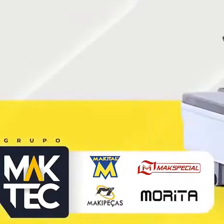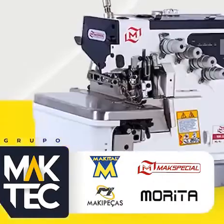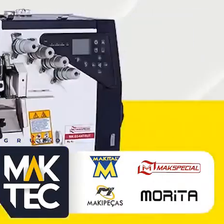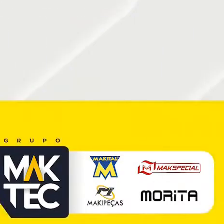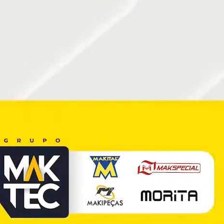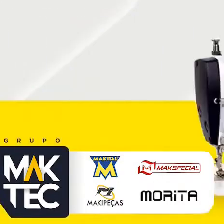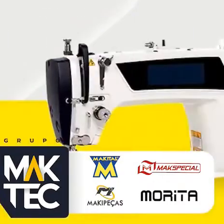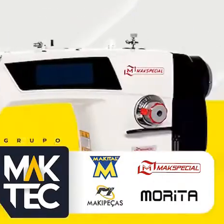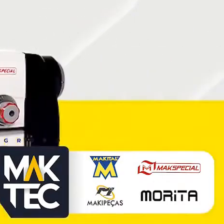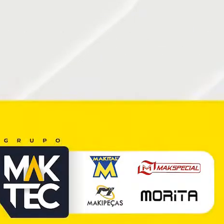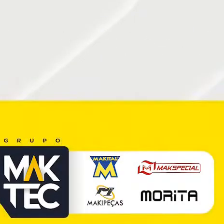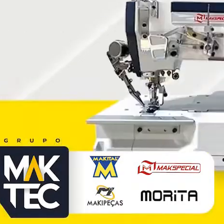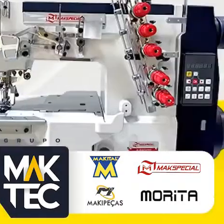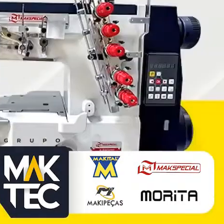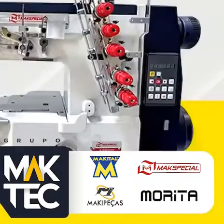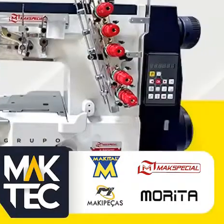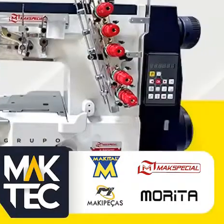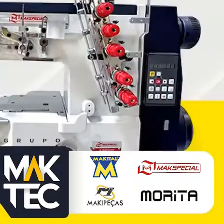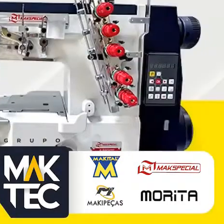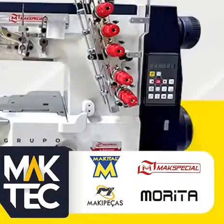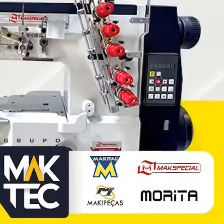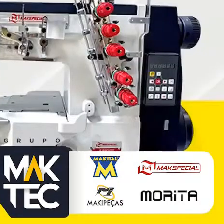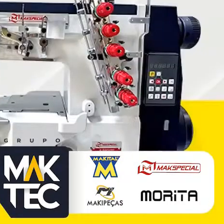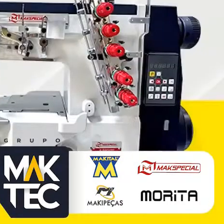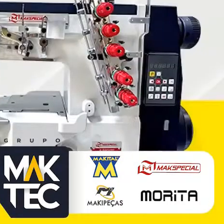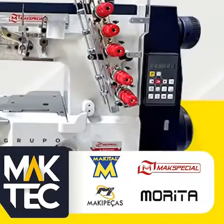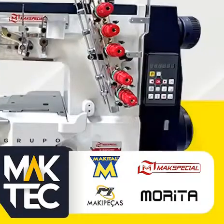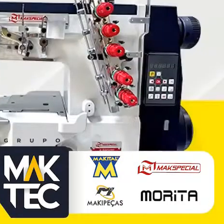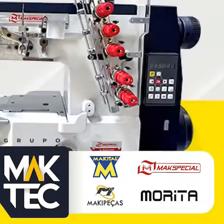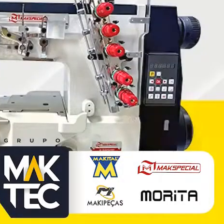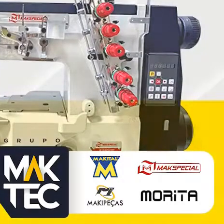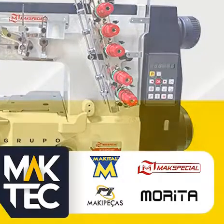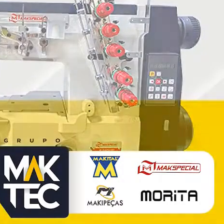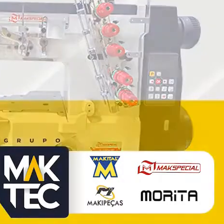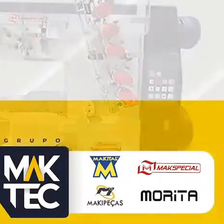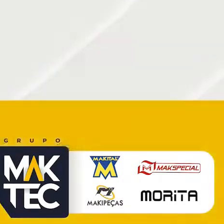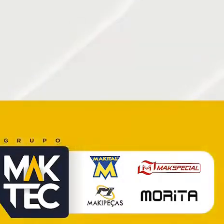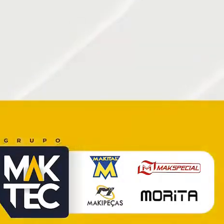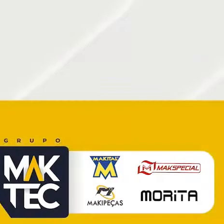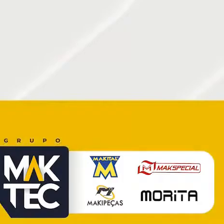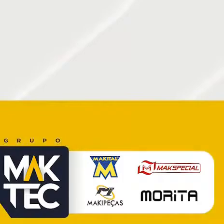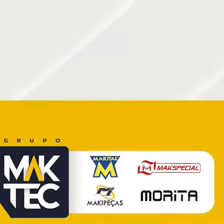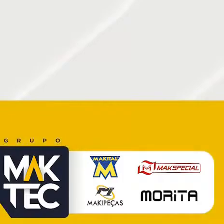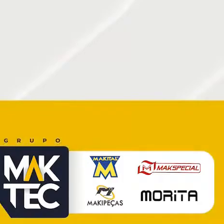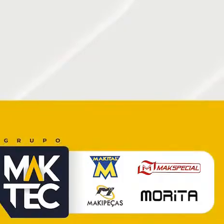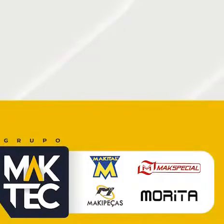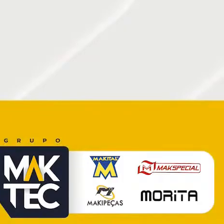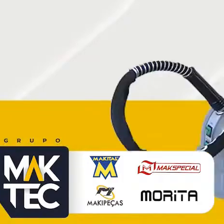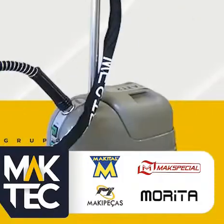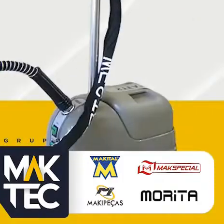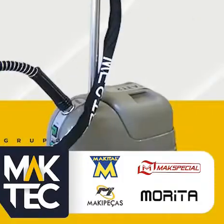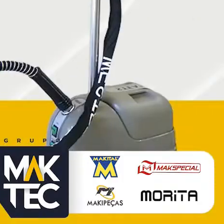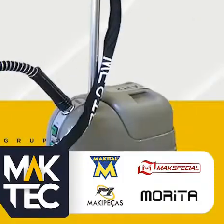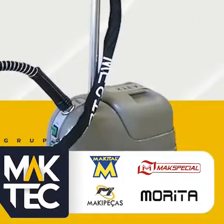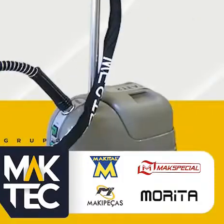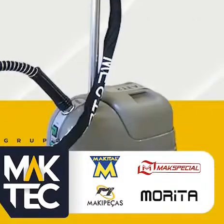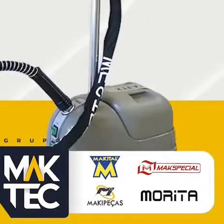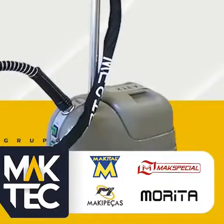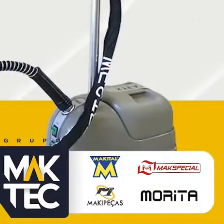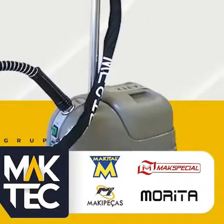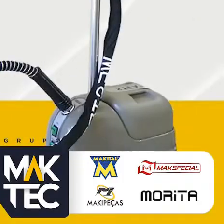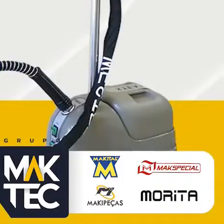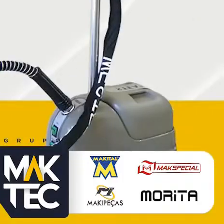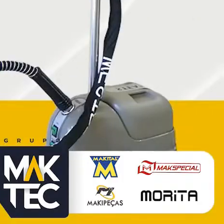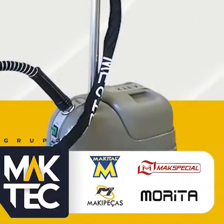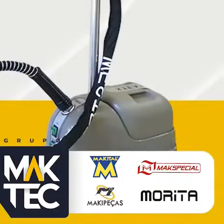produção de moda do Norte e Nordeste. Conta com uma grande variedade de máquinas e equipamentos com alta tecnologia. Tudo